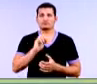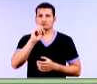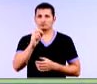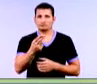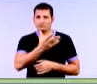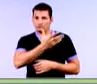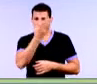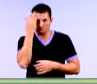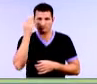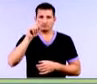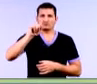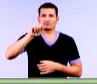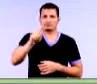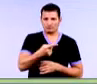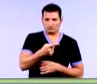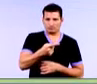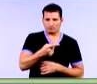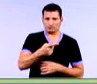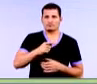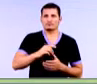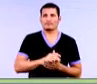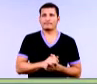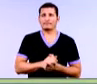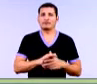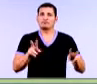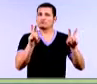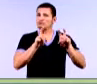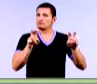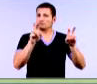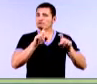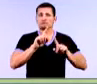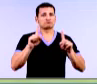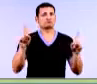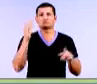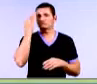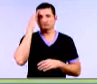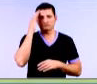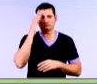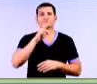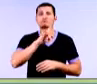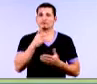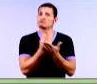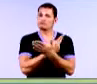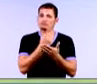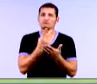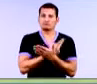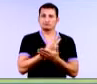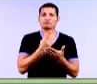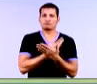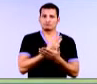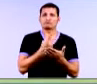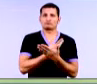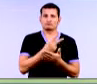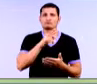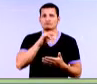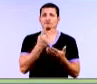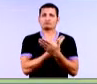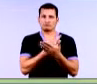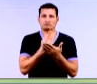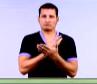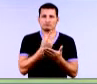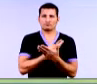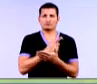uma vírgula, né, como eu disse, o computador não vai entender e vai gerar erros na hora de compilar. O processo de compilar, eu